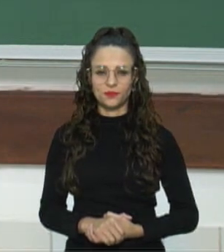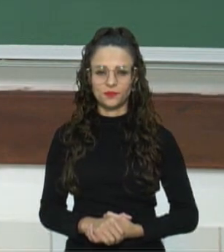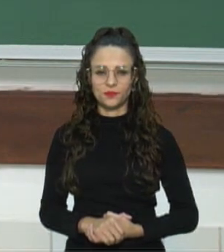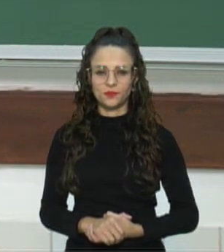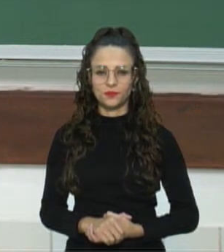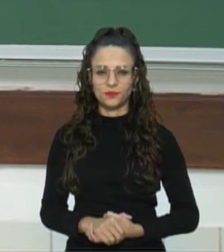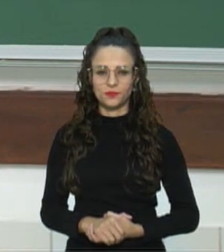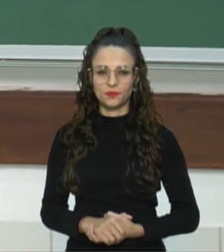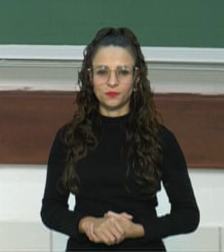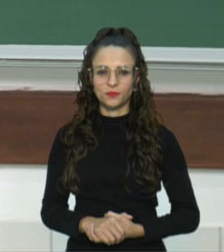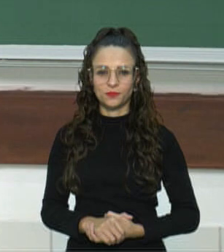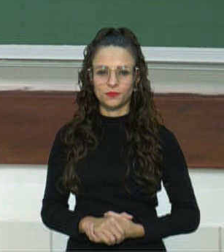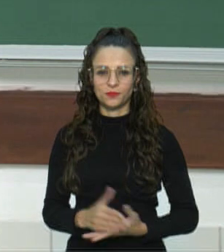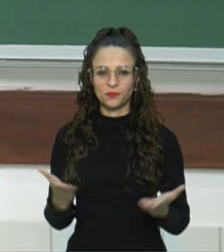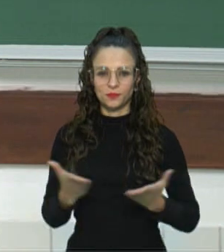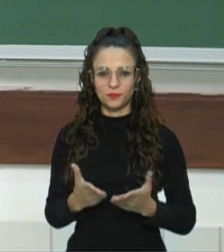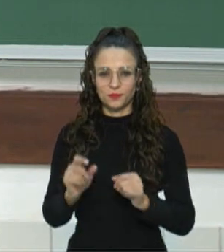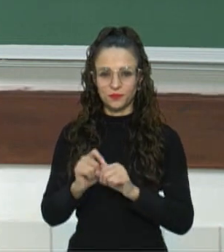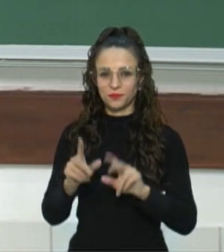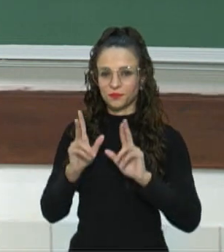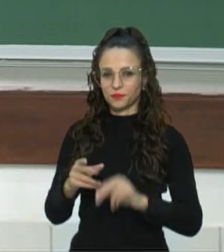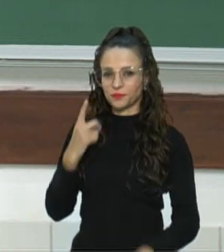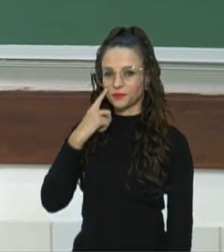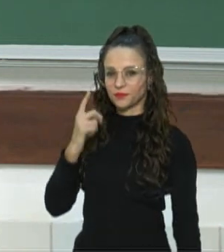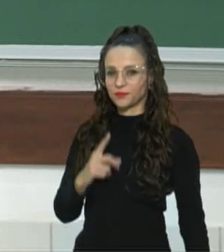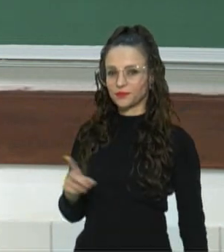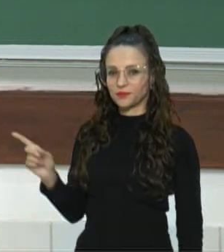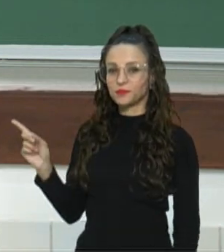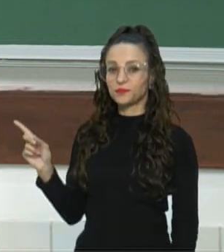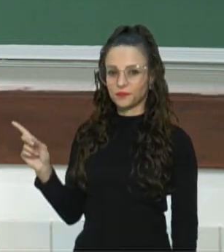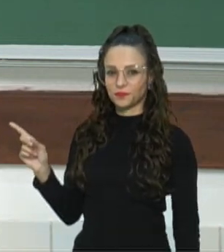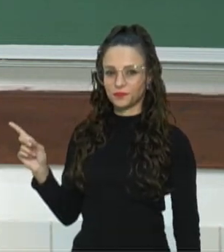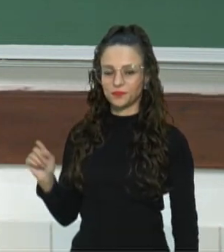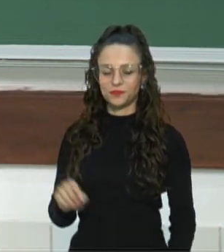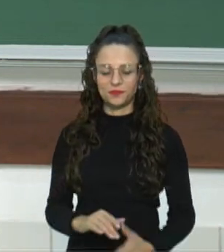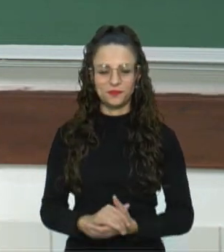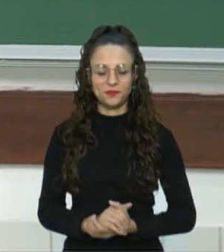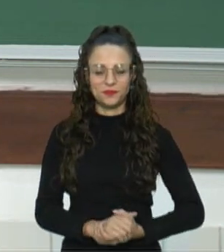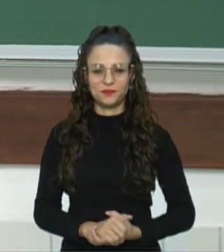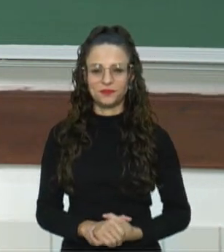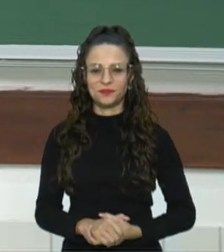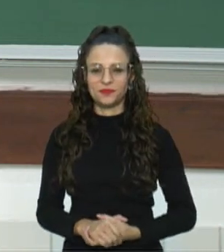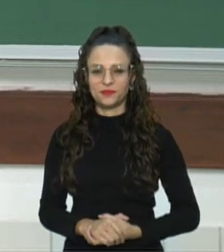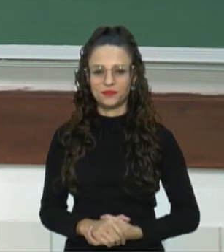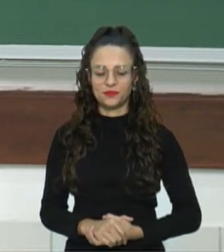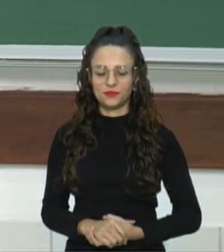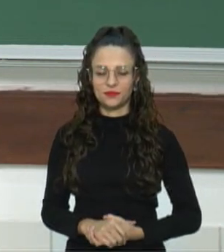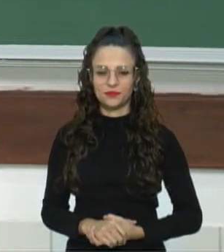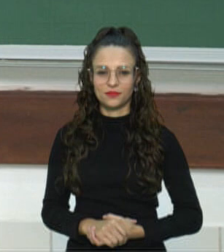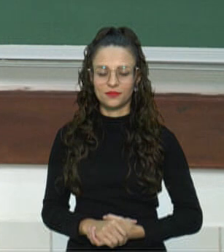Soltou o queixo, toca o peito, mantém as costas retas lá.